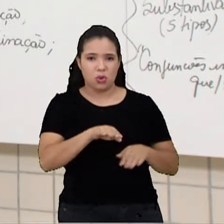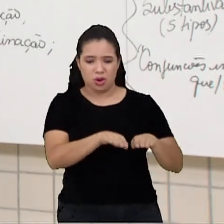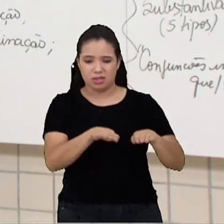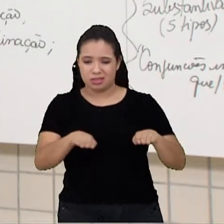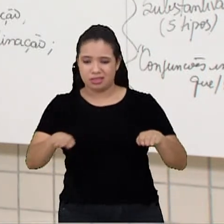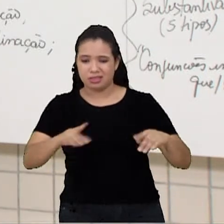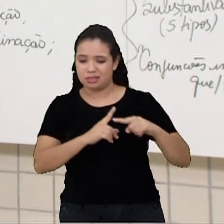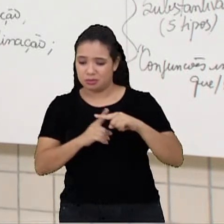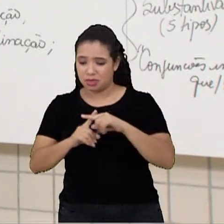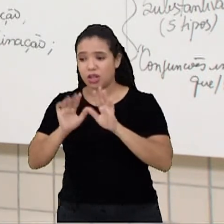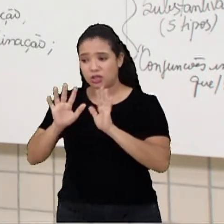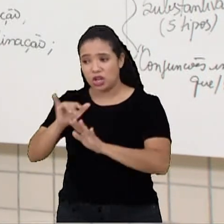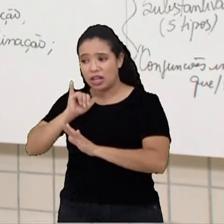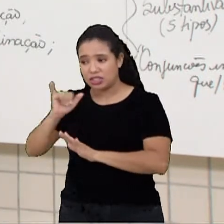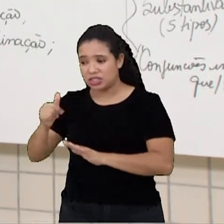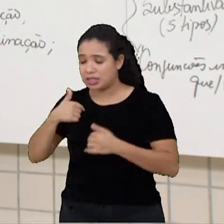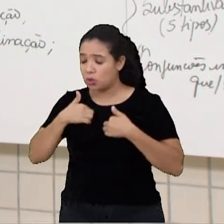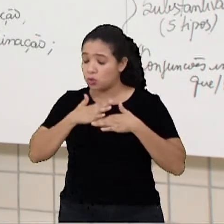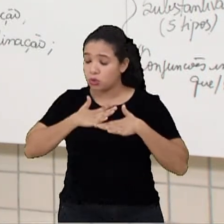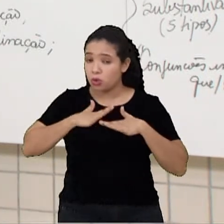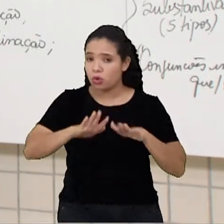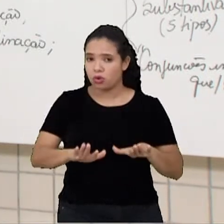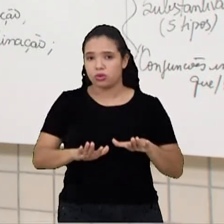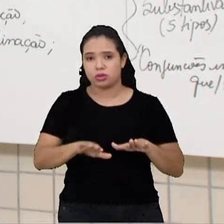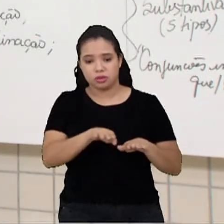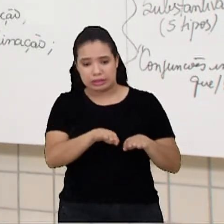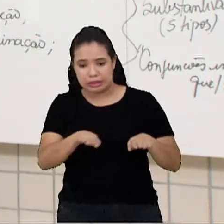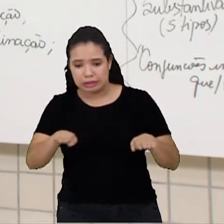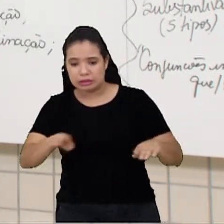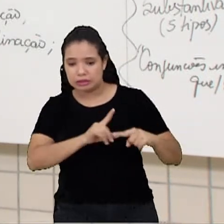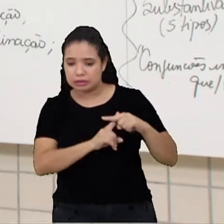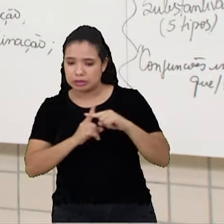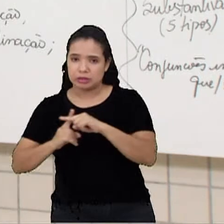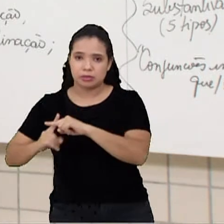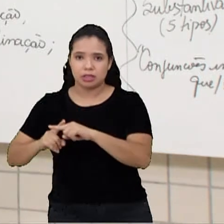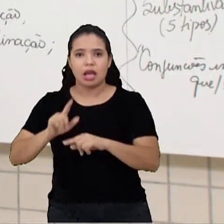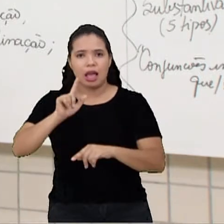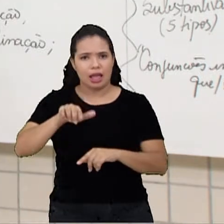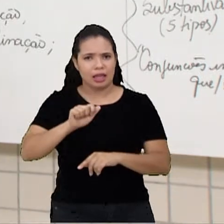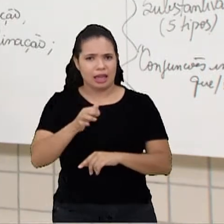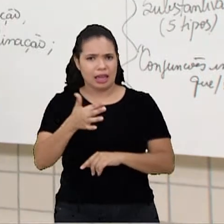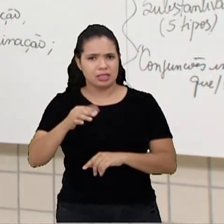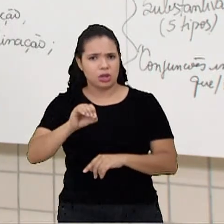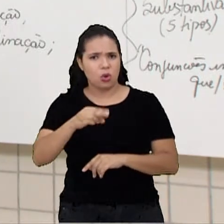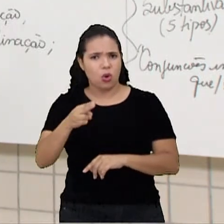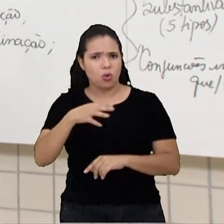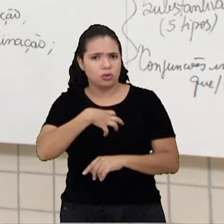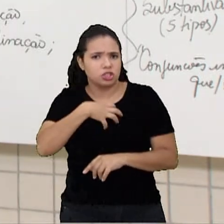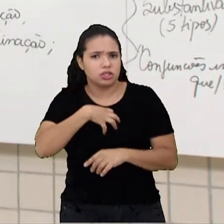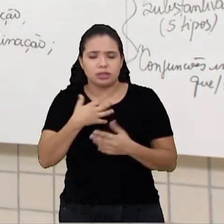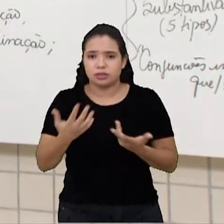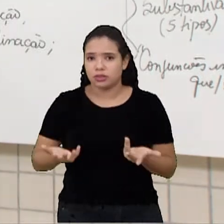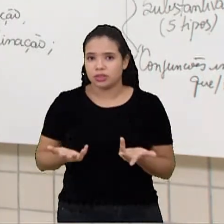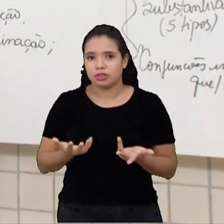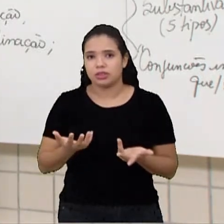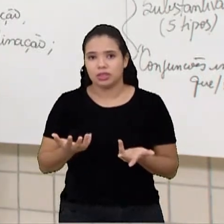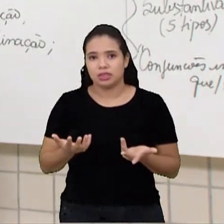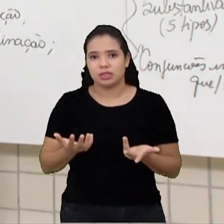já disse. Tem o gosto, o verbo. Essa frase indica o quê? Uma ação ou um estado? Próximo.